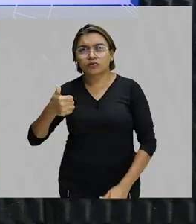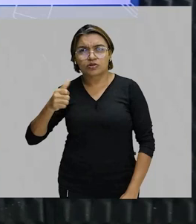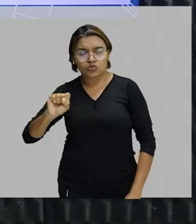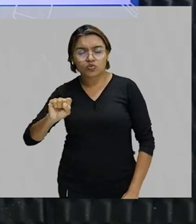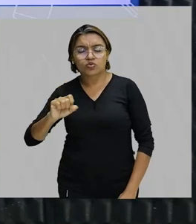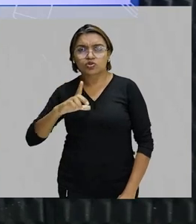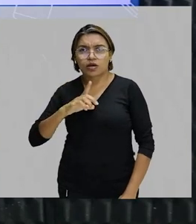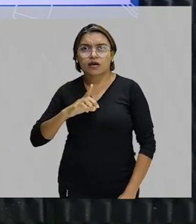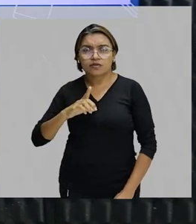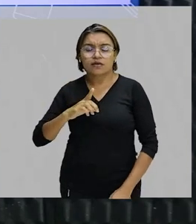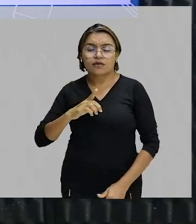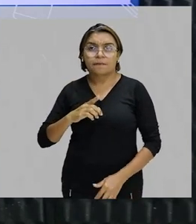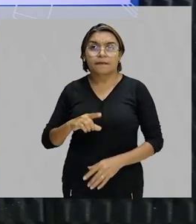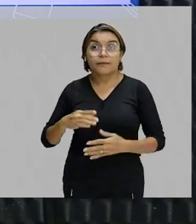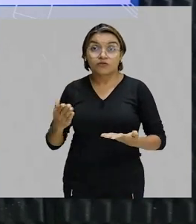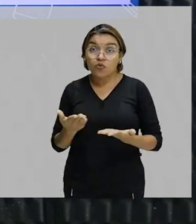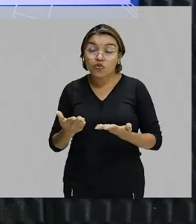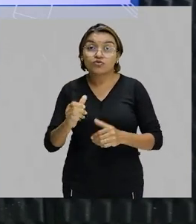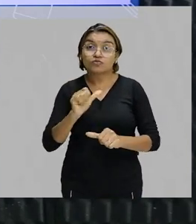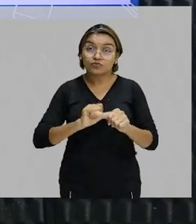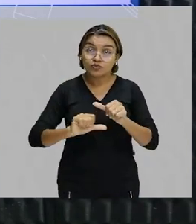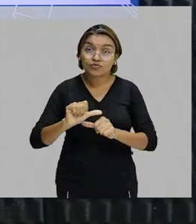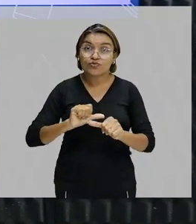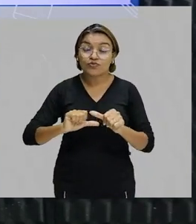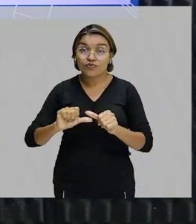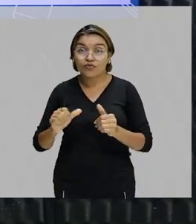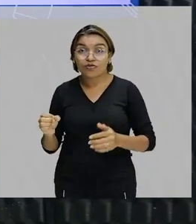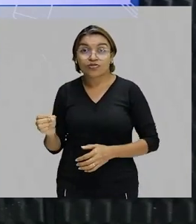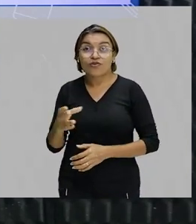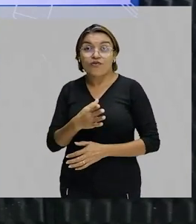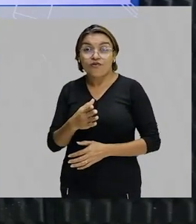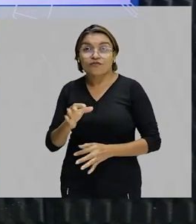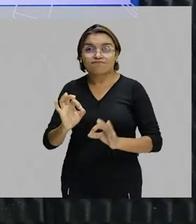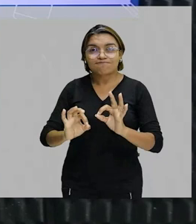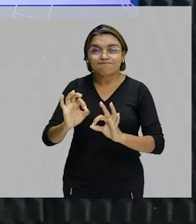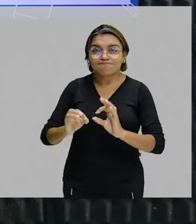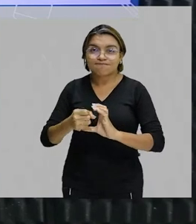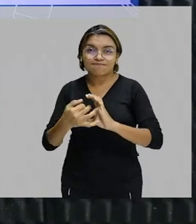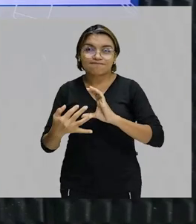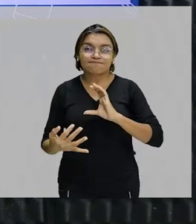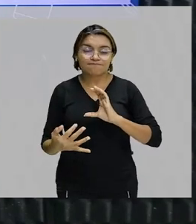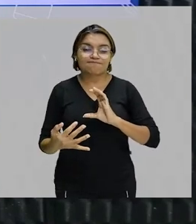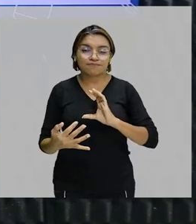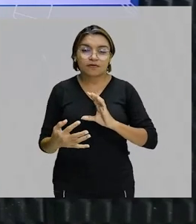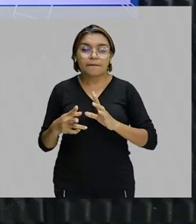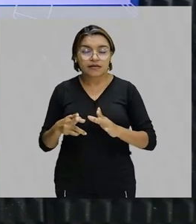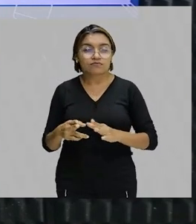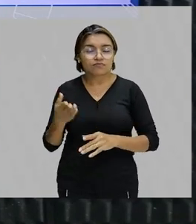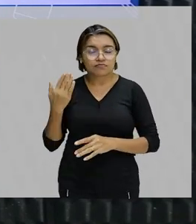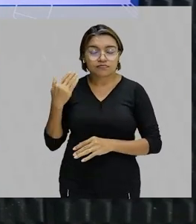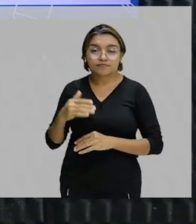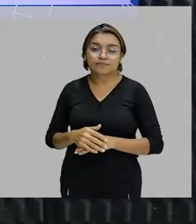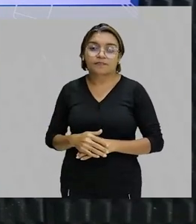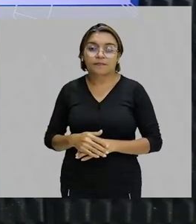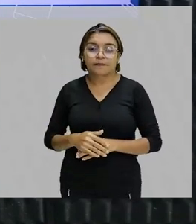neoliberalismo só atualizou só deu uma repaginada nas características do liberalismo antigo por isso que o nome é o